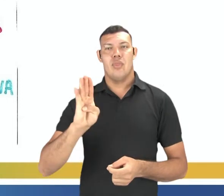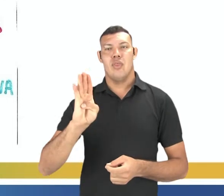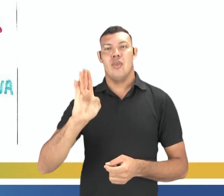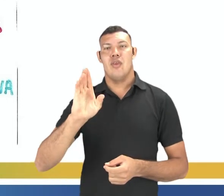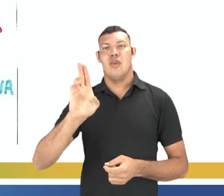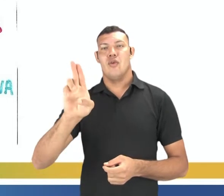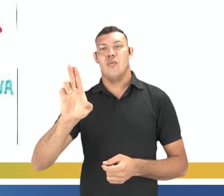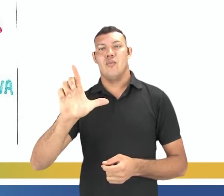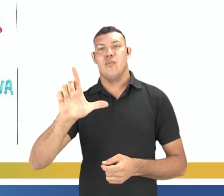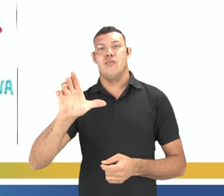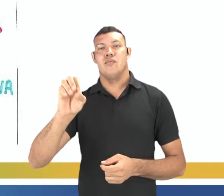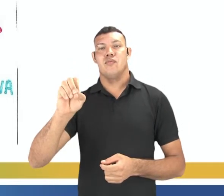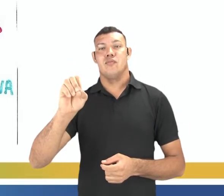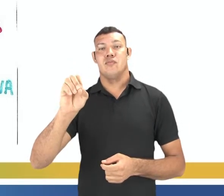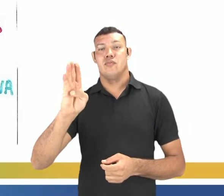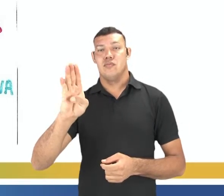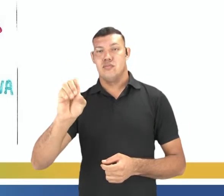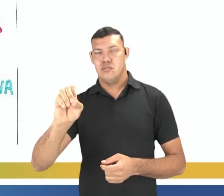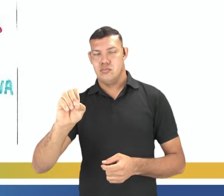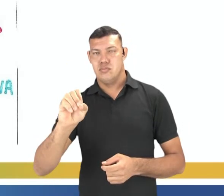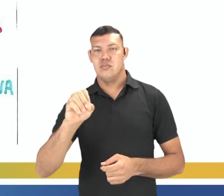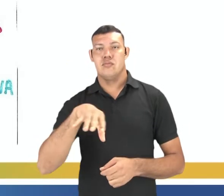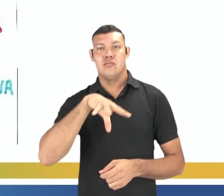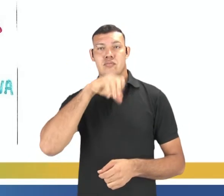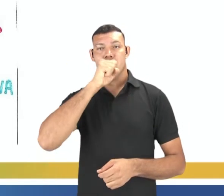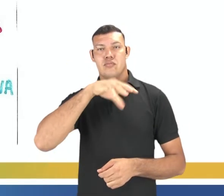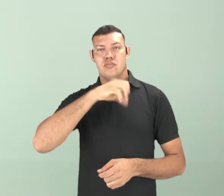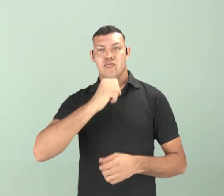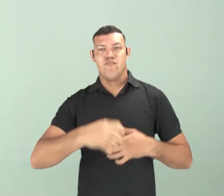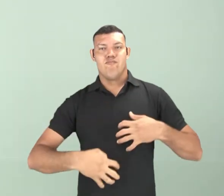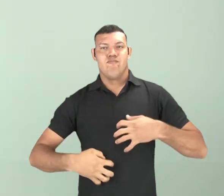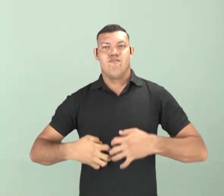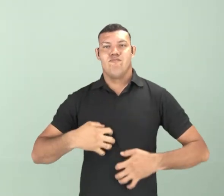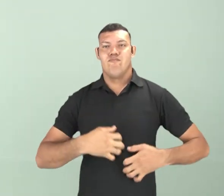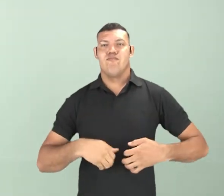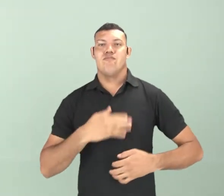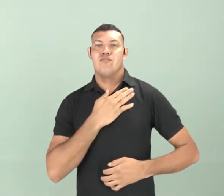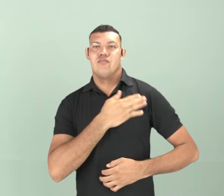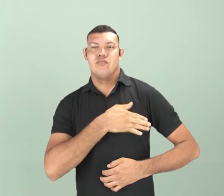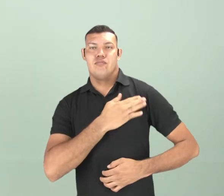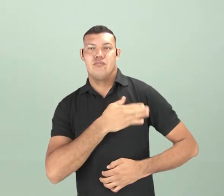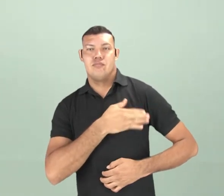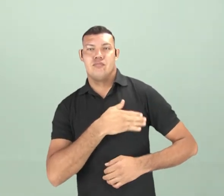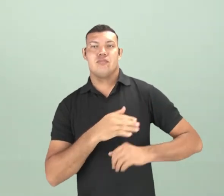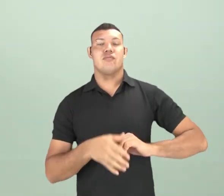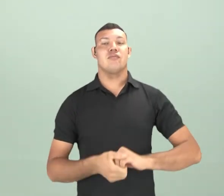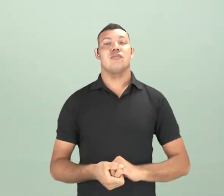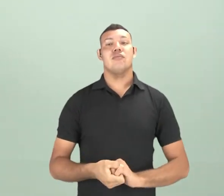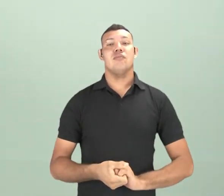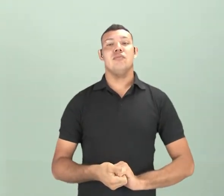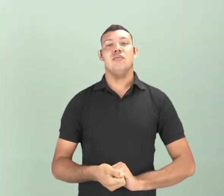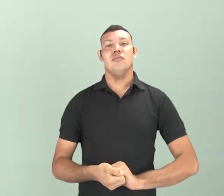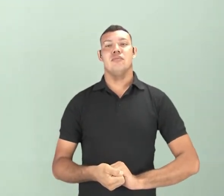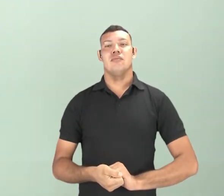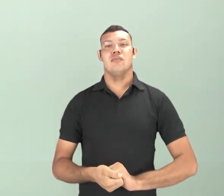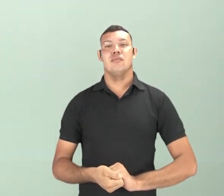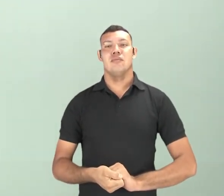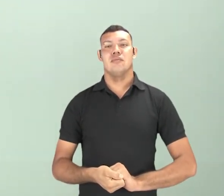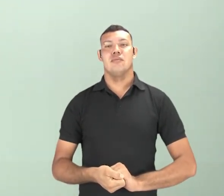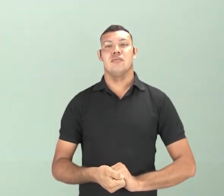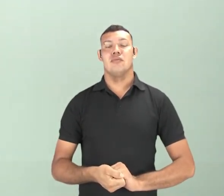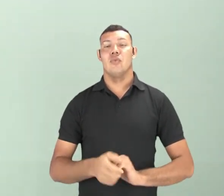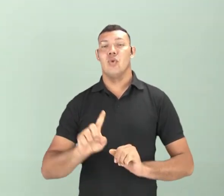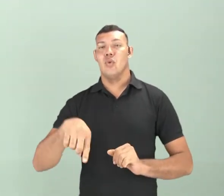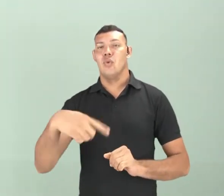que ele controla a respiração, a digestão e os batimentos. Também que faz parte do